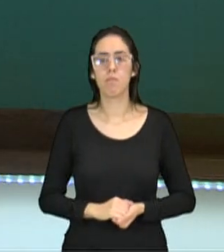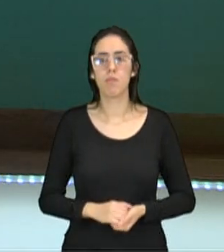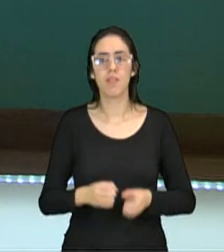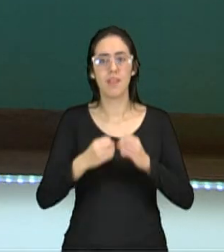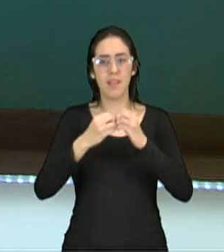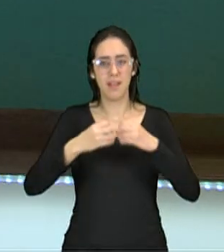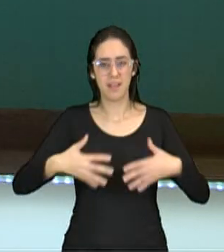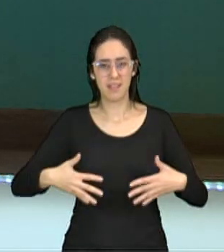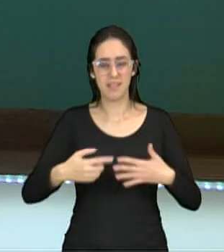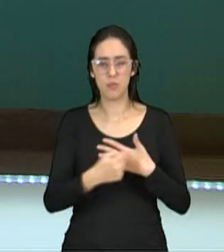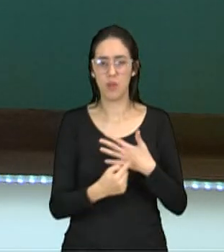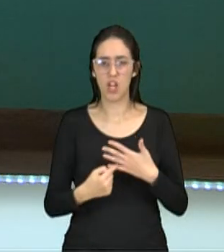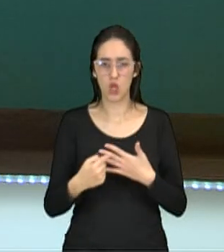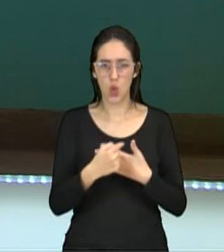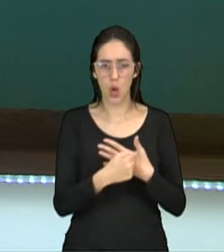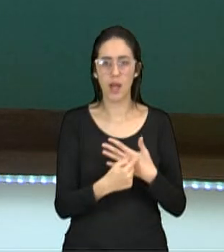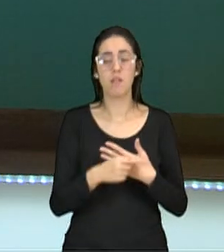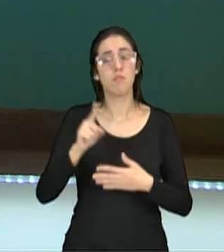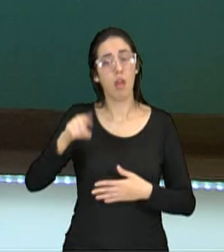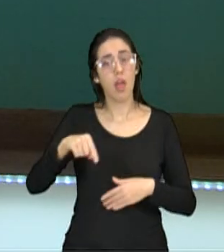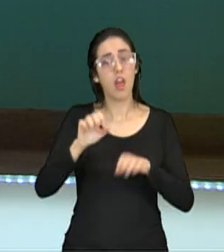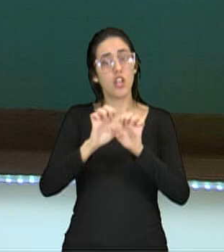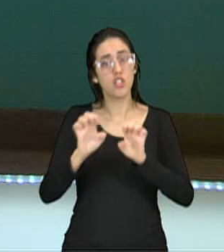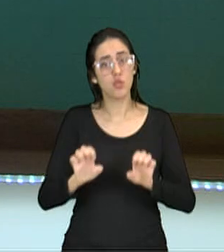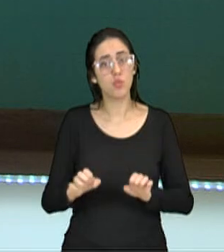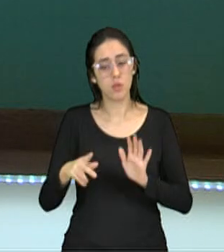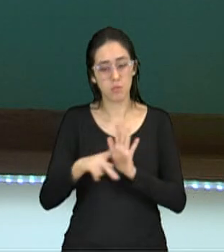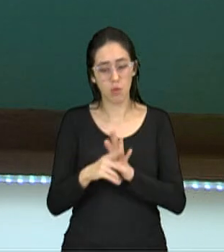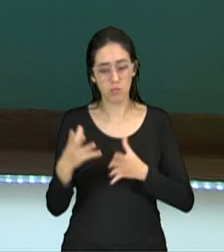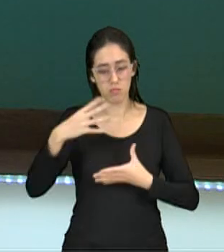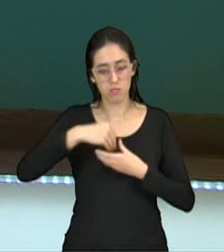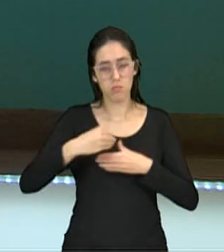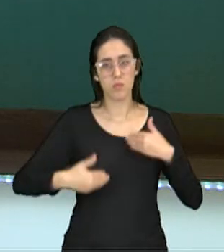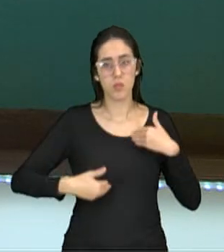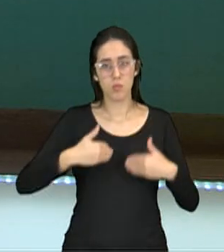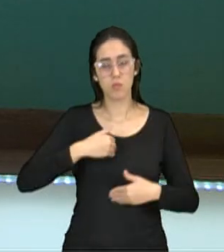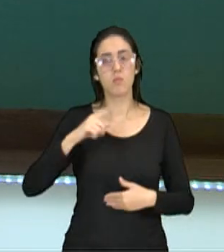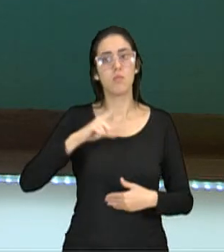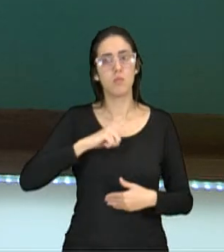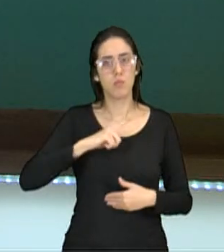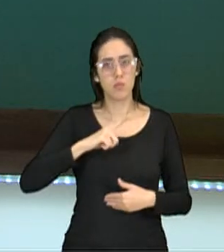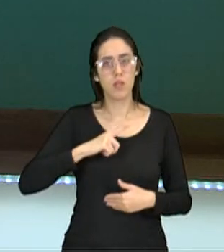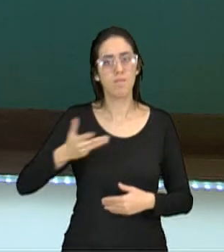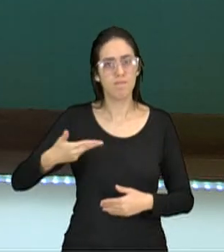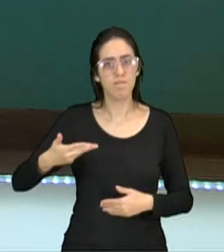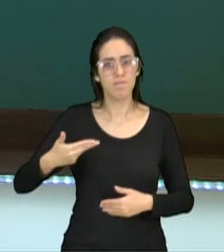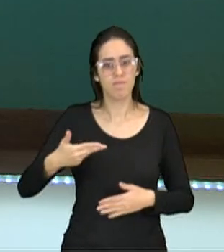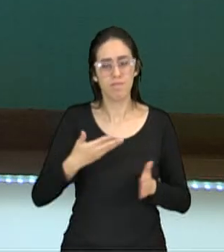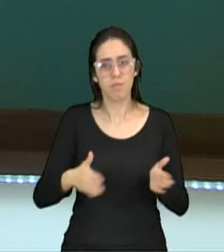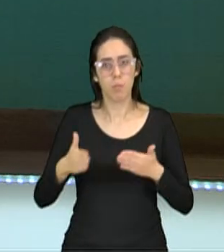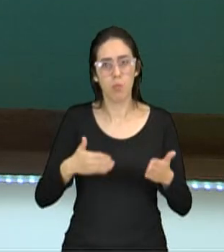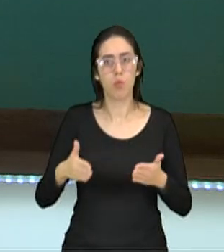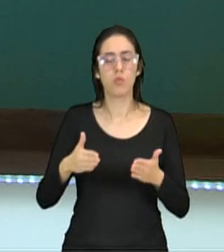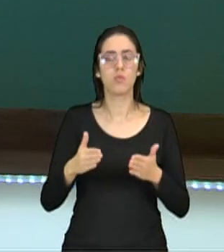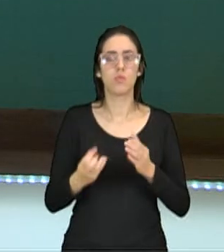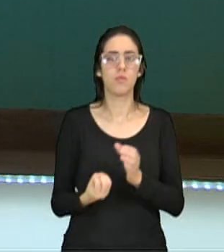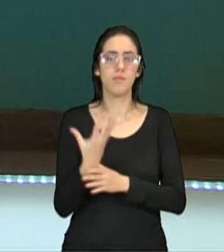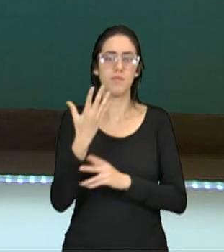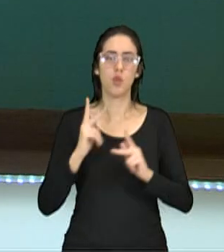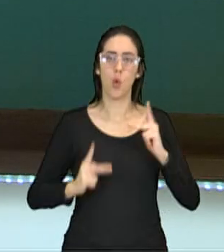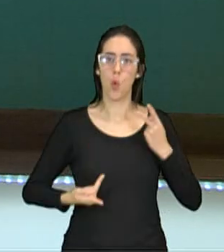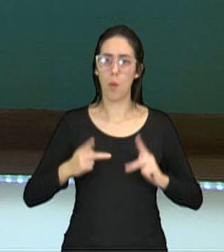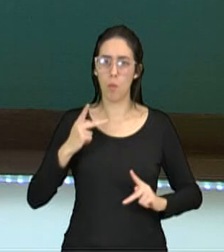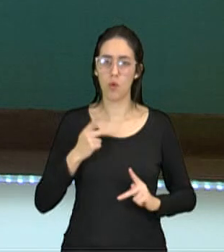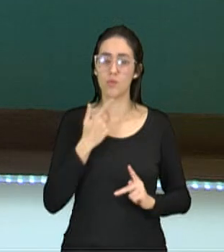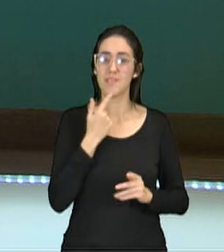glândulas endócrinas são estruturas responsáveis pela produção e liberação de hormônios no